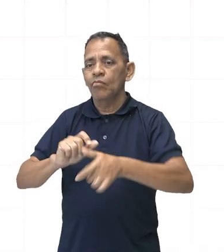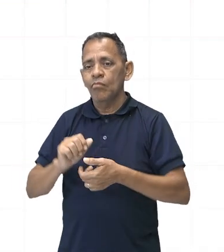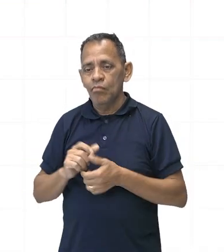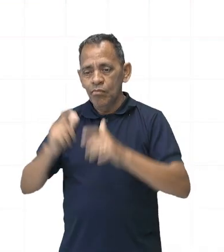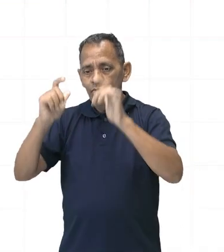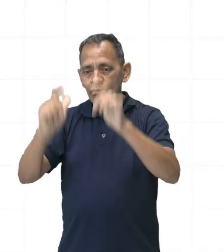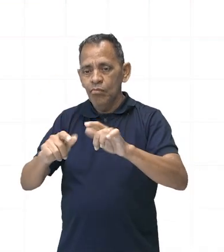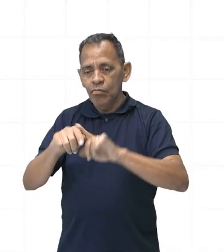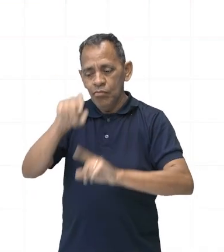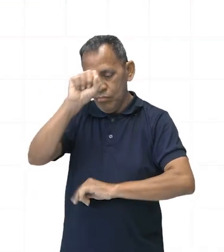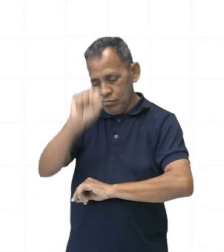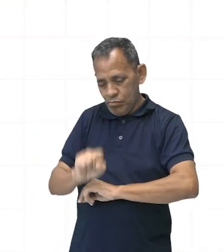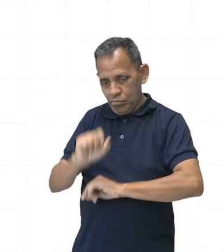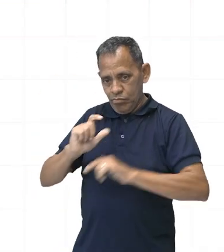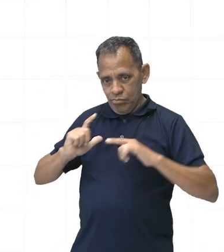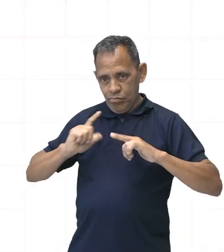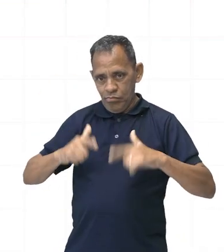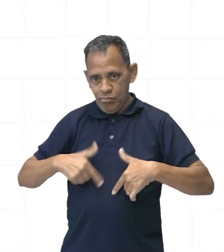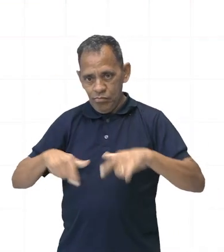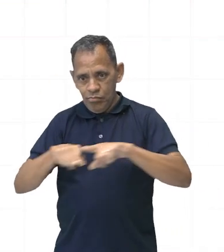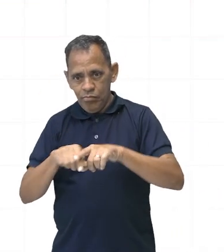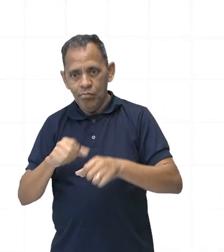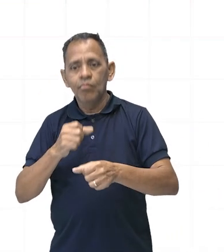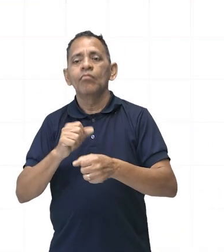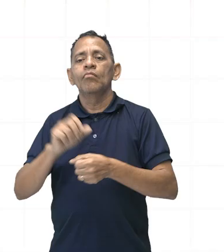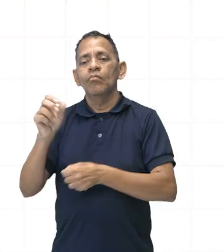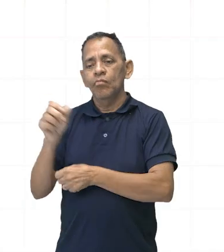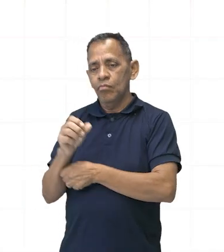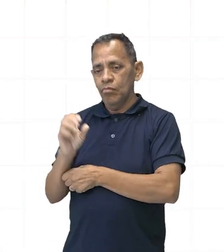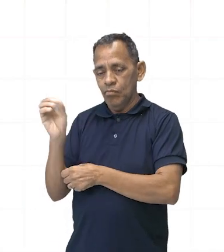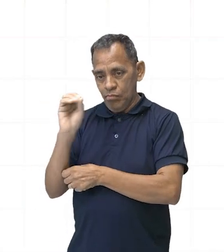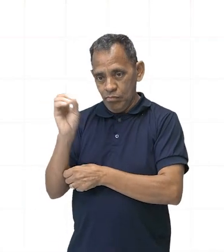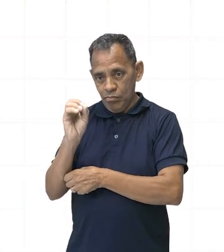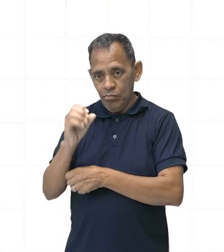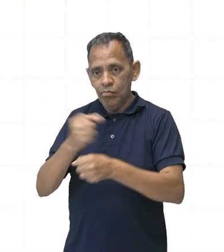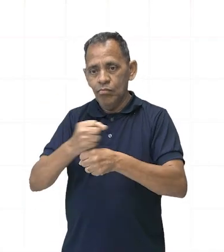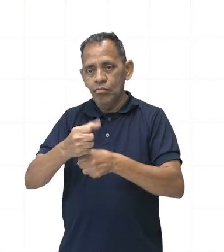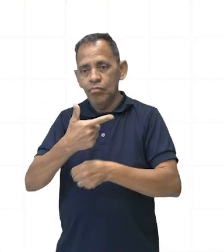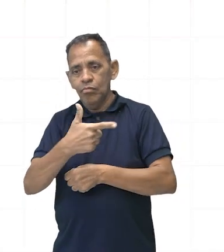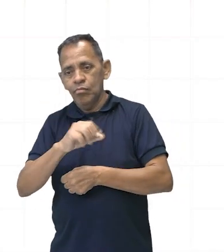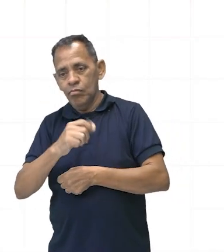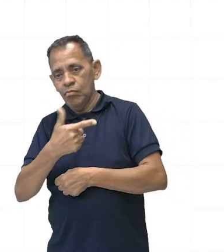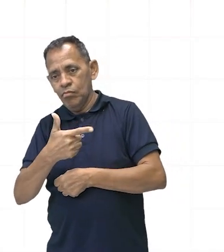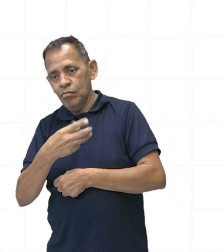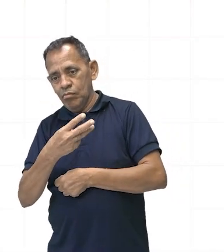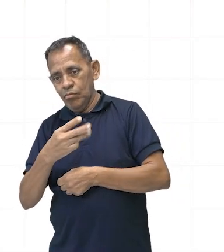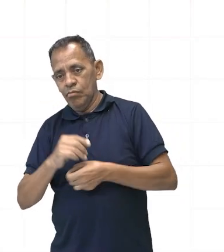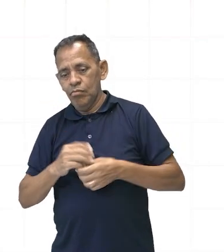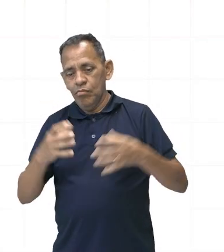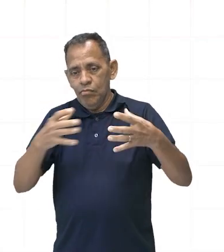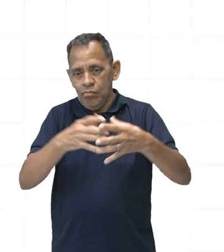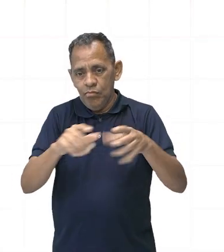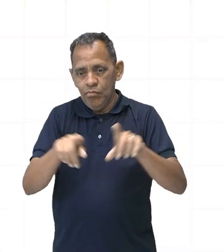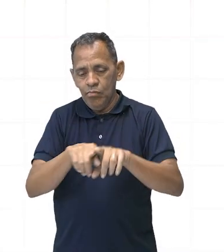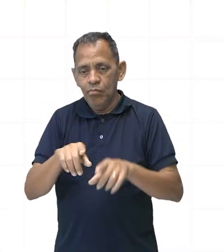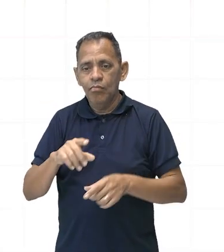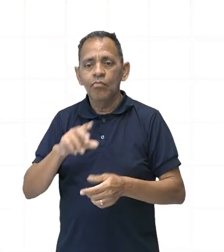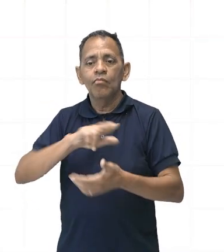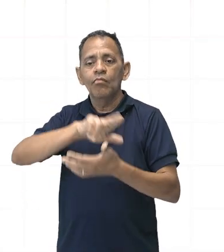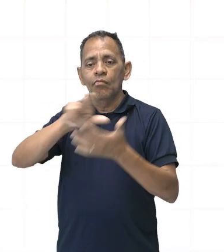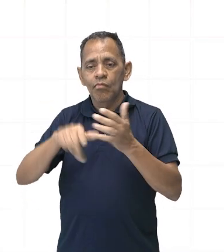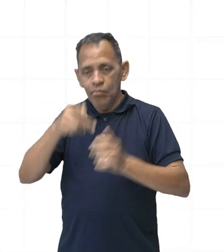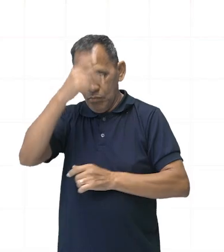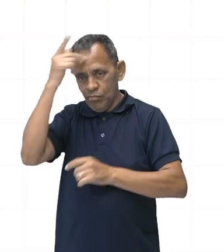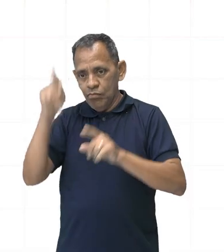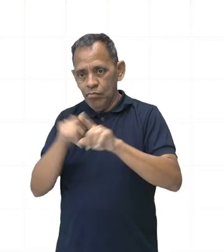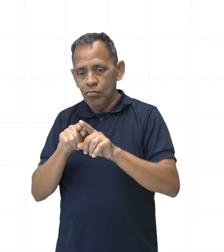que estava localizado no sul de Israel. Em outubro de 2023, gente, vários integrantes aí do grupo Hamas, eles atacaram